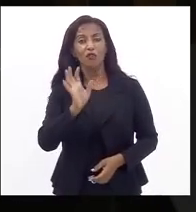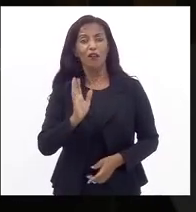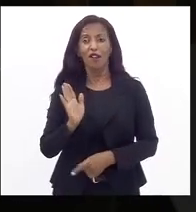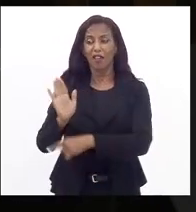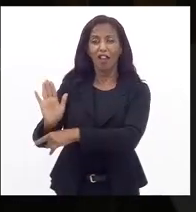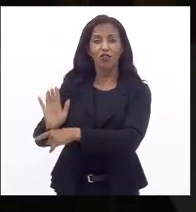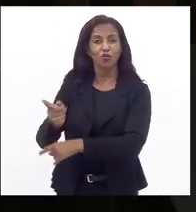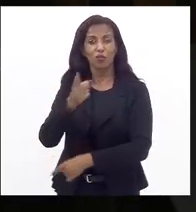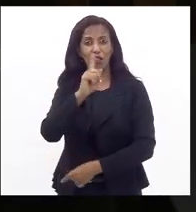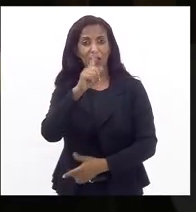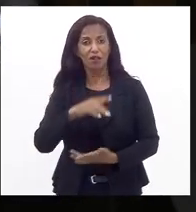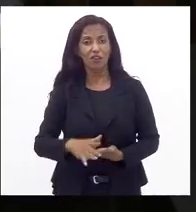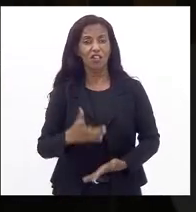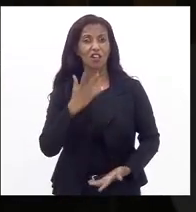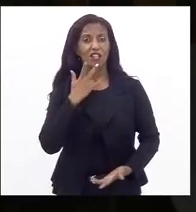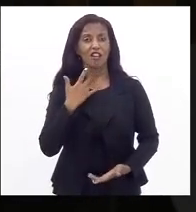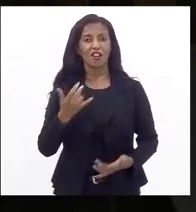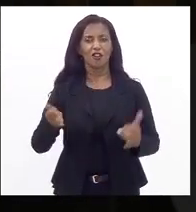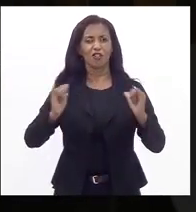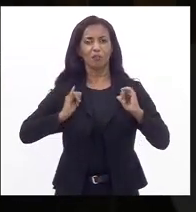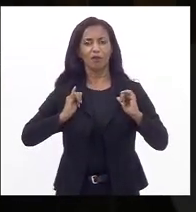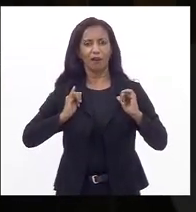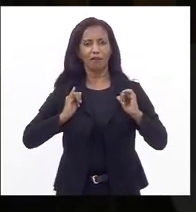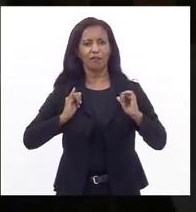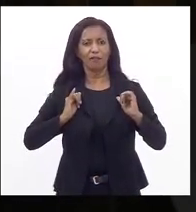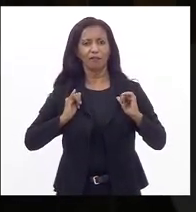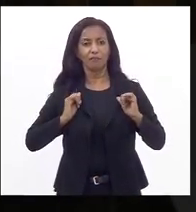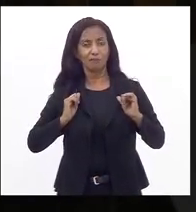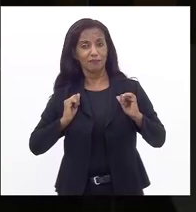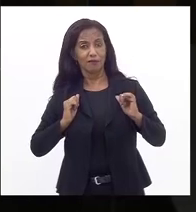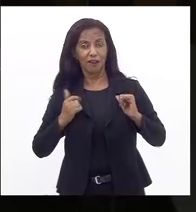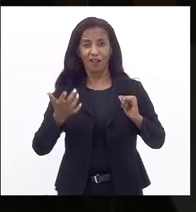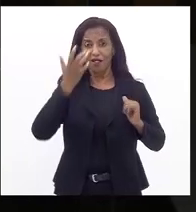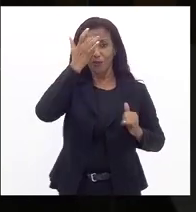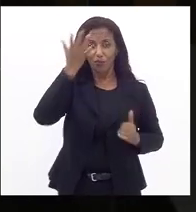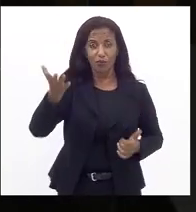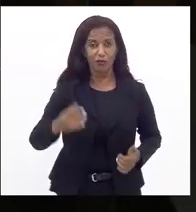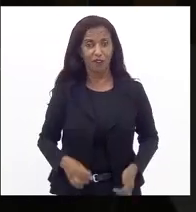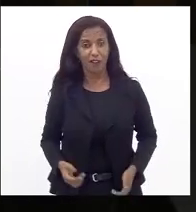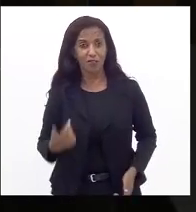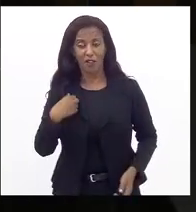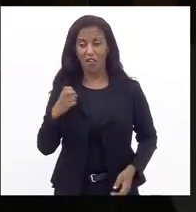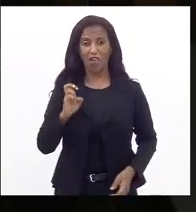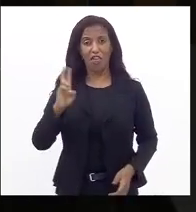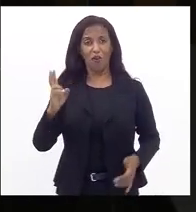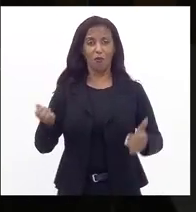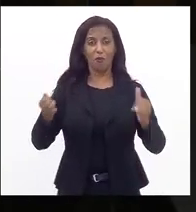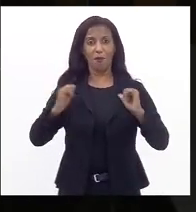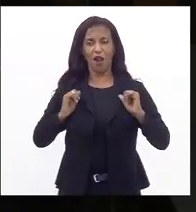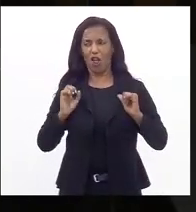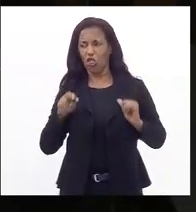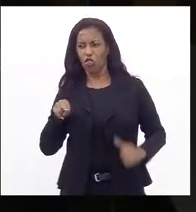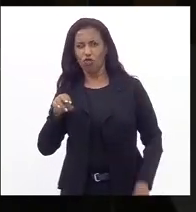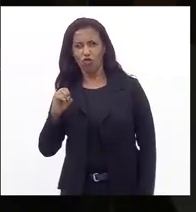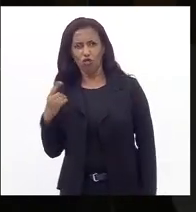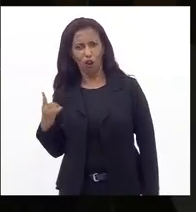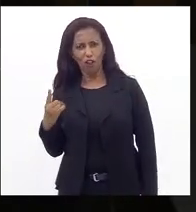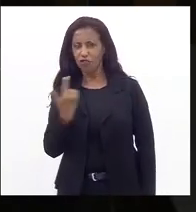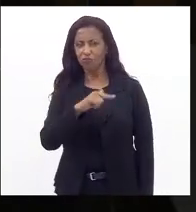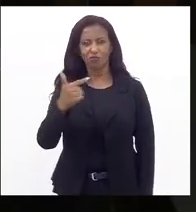servir o público não é dia seguinte eu quero estabilidade aí é muito fácil Deixa eu na frente do nós